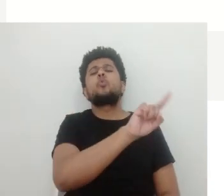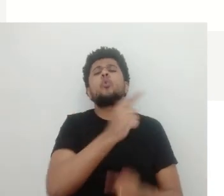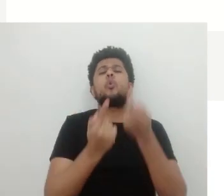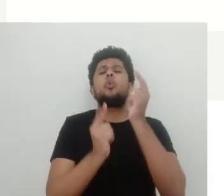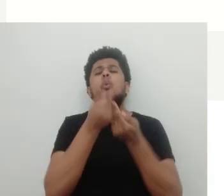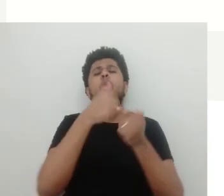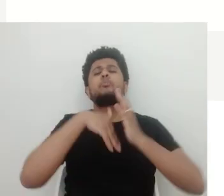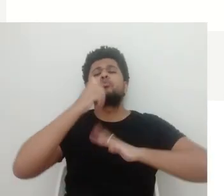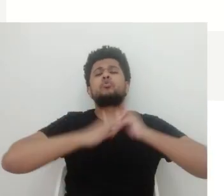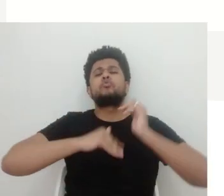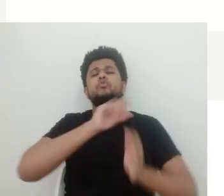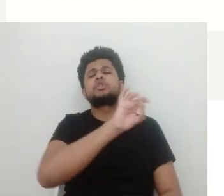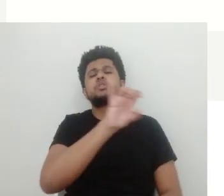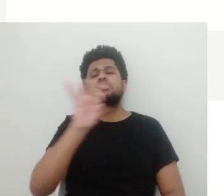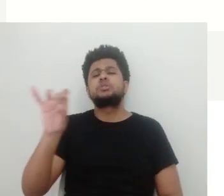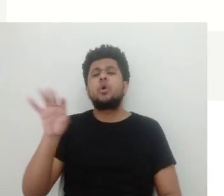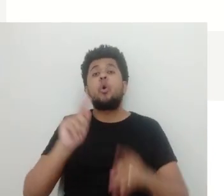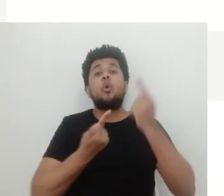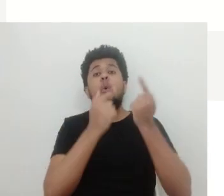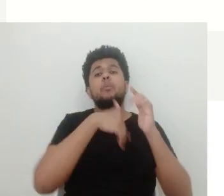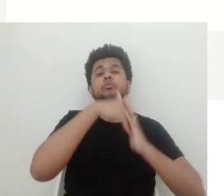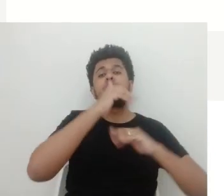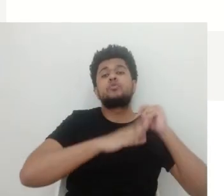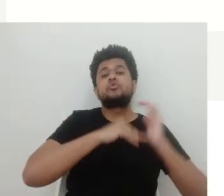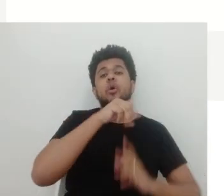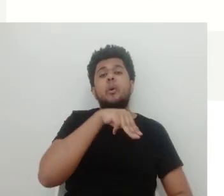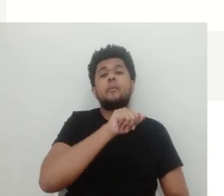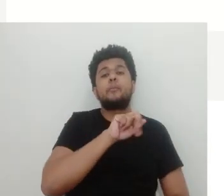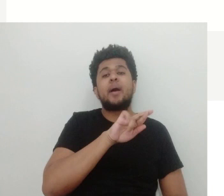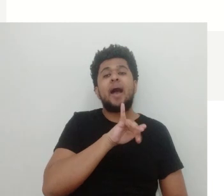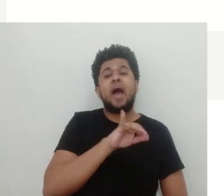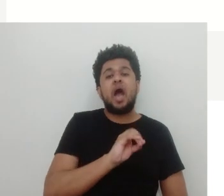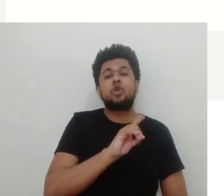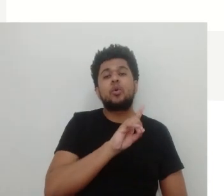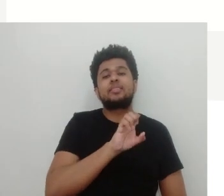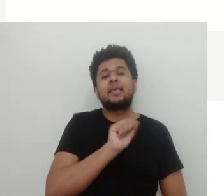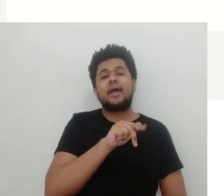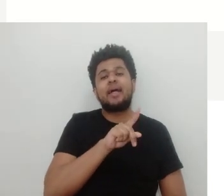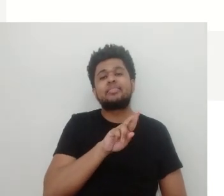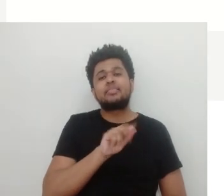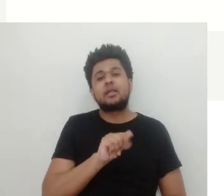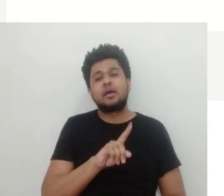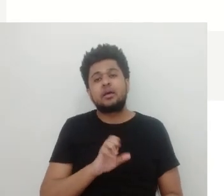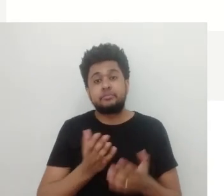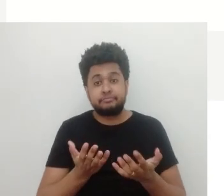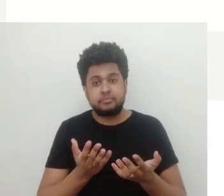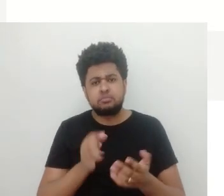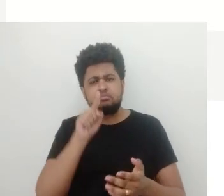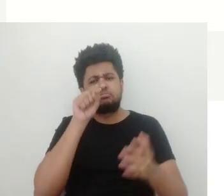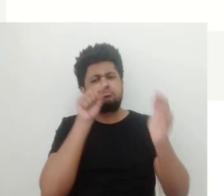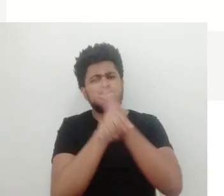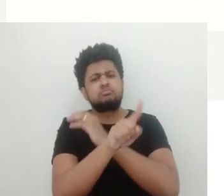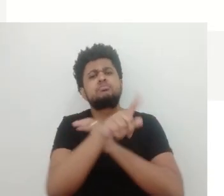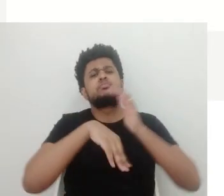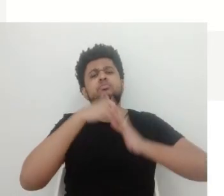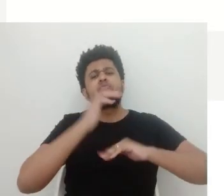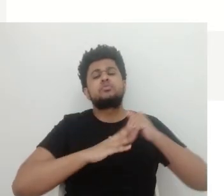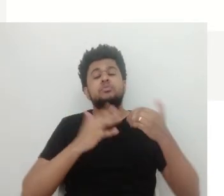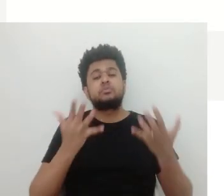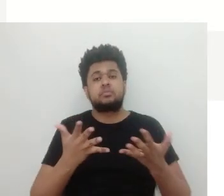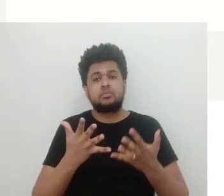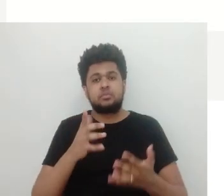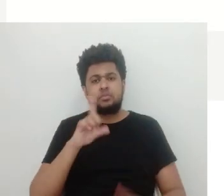profissões diferentes. Isso eu acho, a grande lição. Muito obrigado, gente. Desculpem se o meu